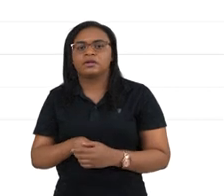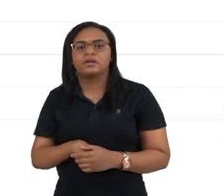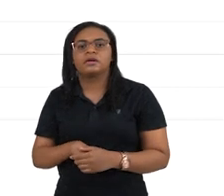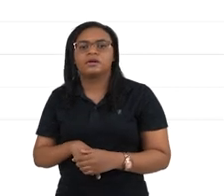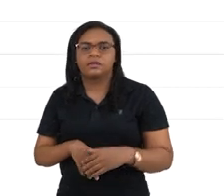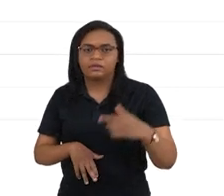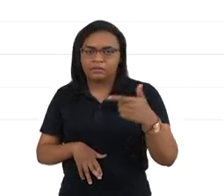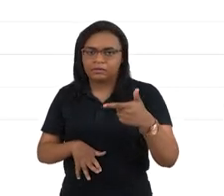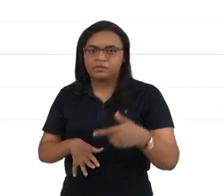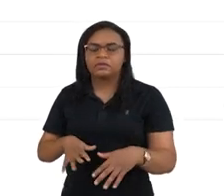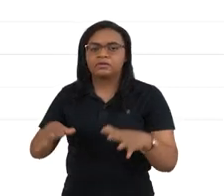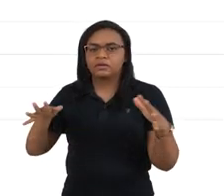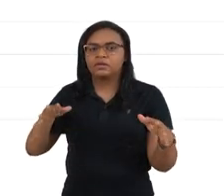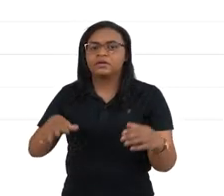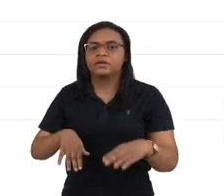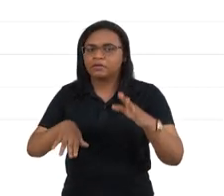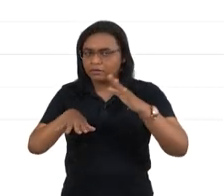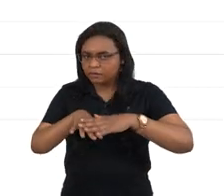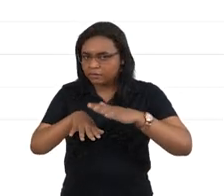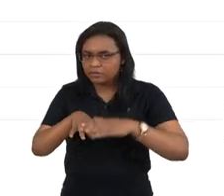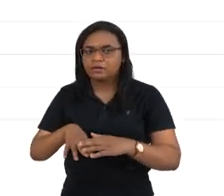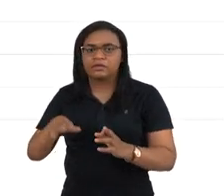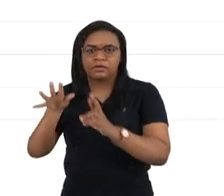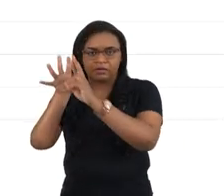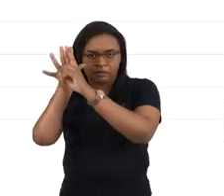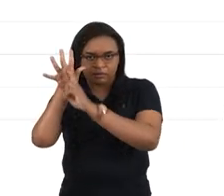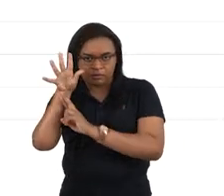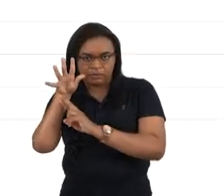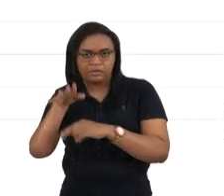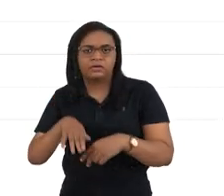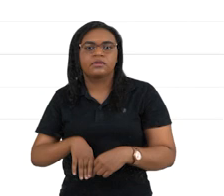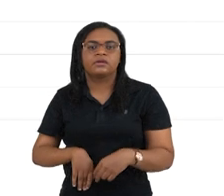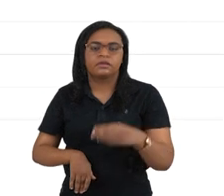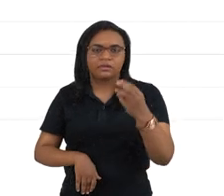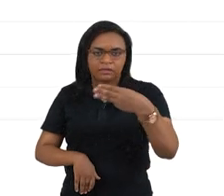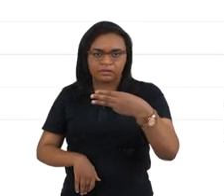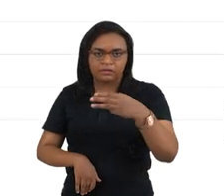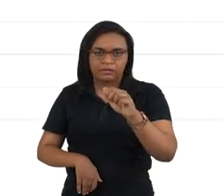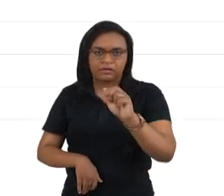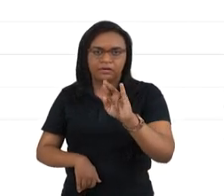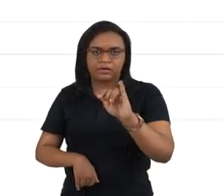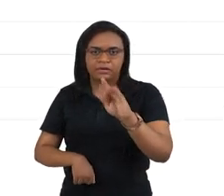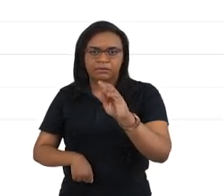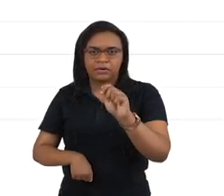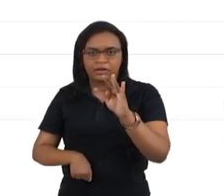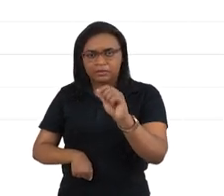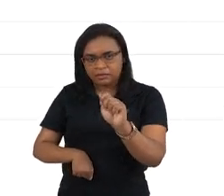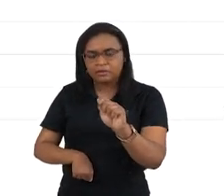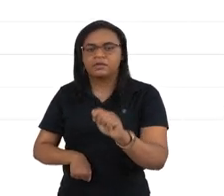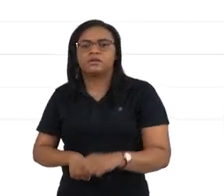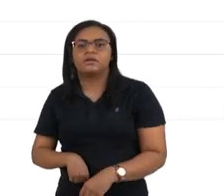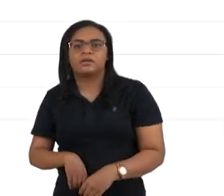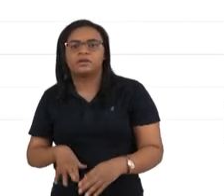grandes matemáticos hindus abordavam a regra de três. Aryabhata, que viveu nesse período aí, no seu